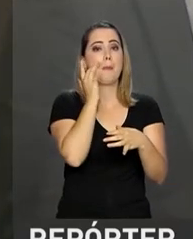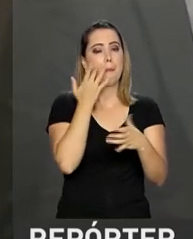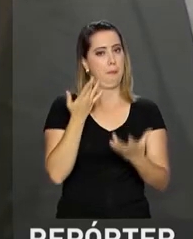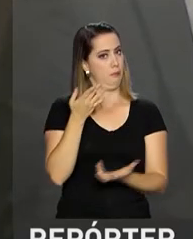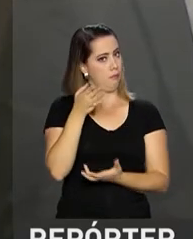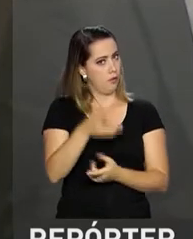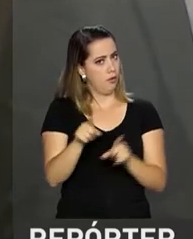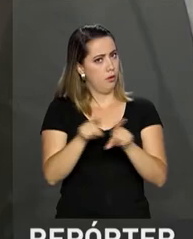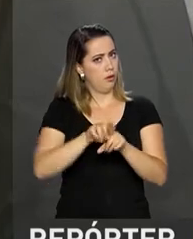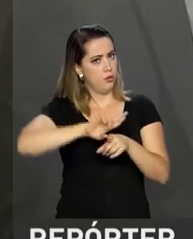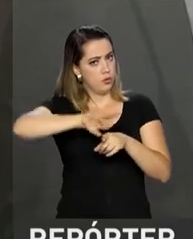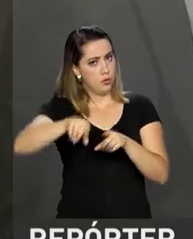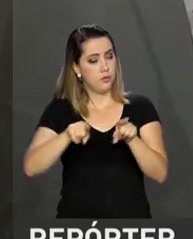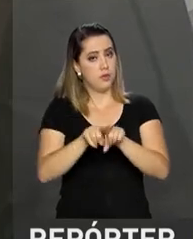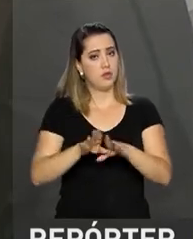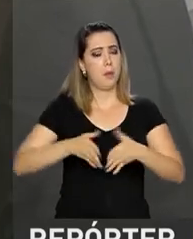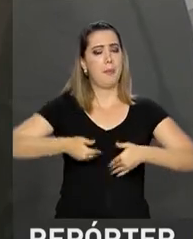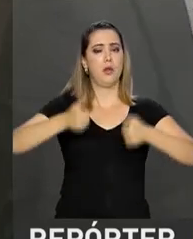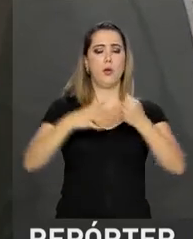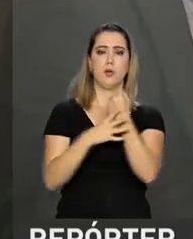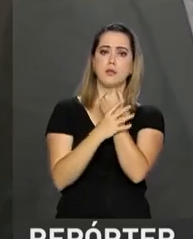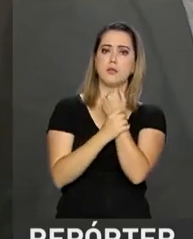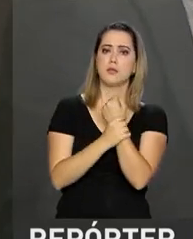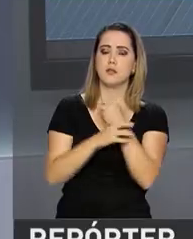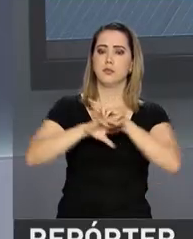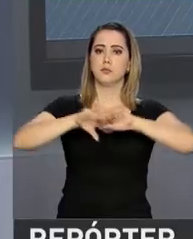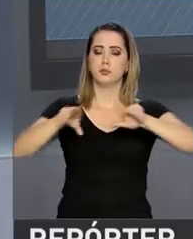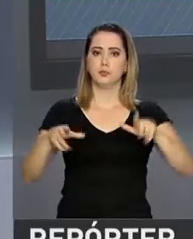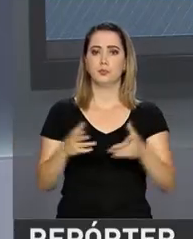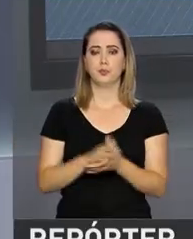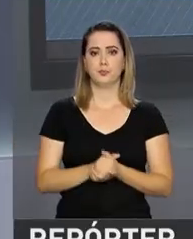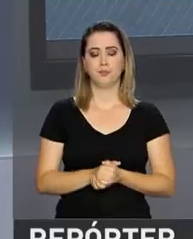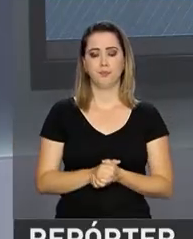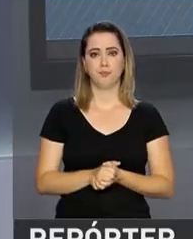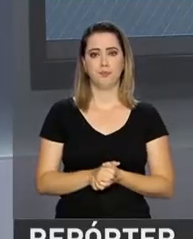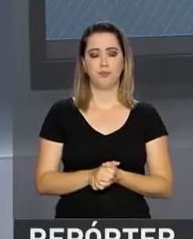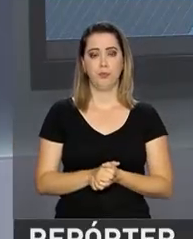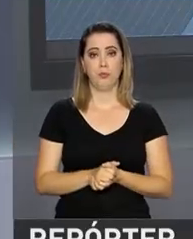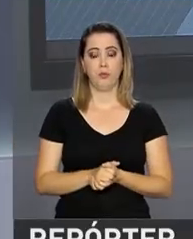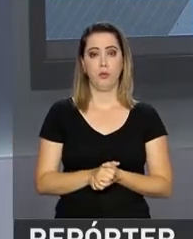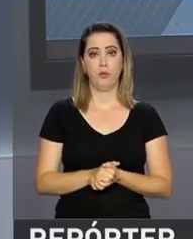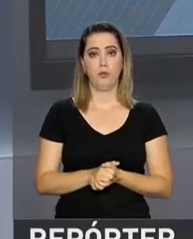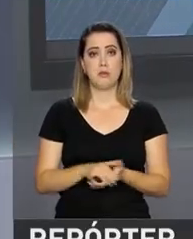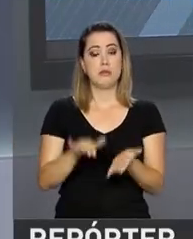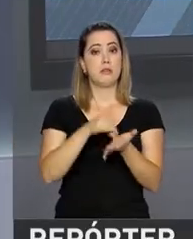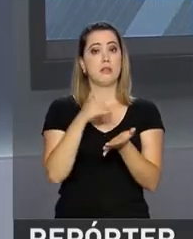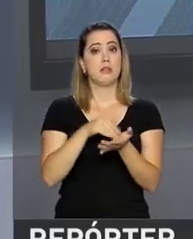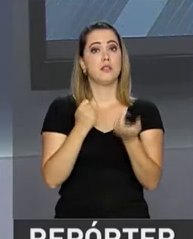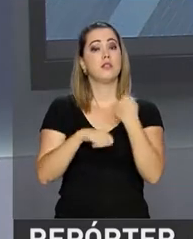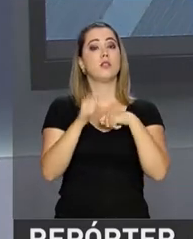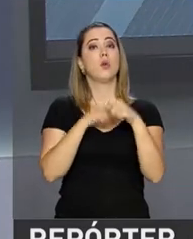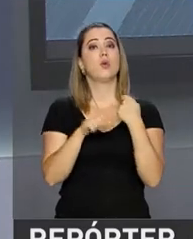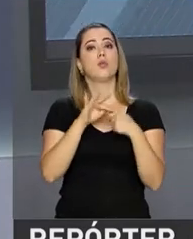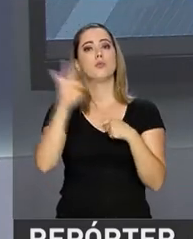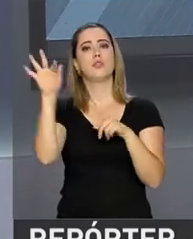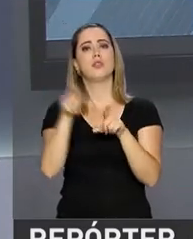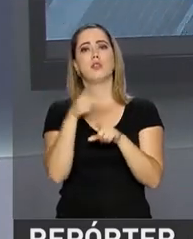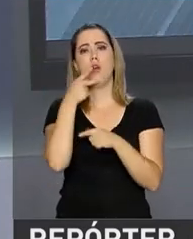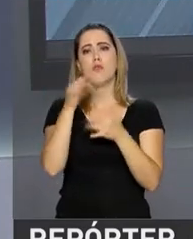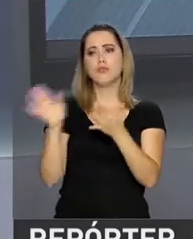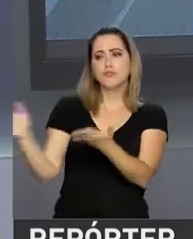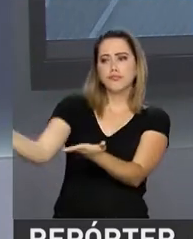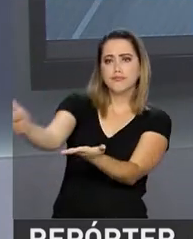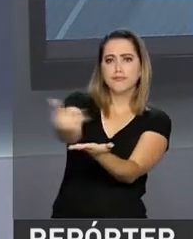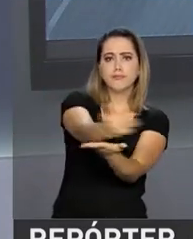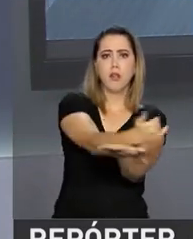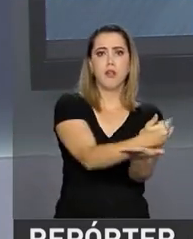pra poder dar mais segurança e dinamizar a atividade no país a secretaria da fazenda federal divulgou hoje que a arrecadação cresceu